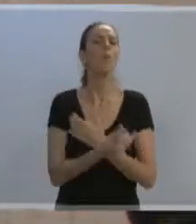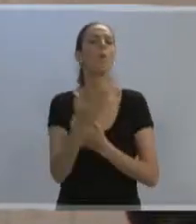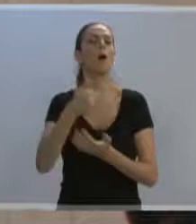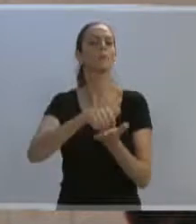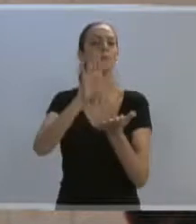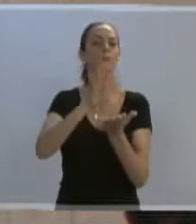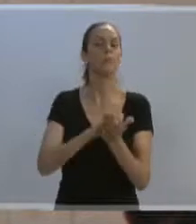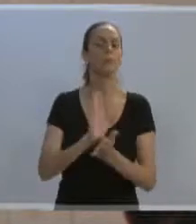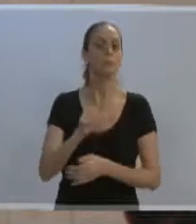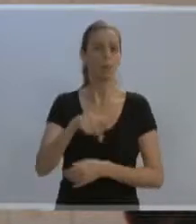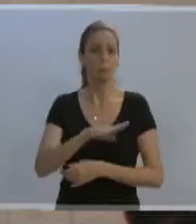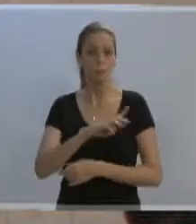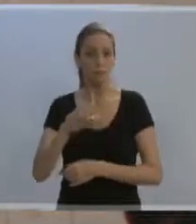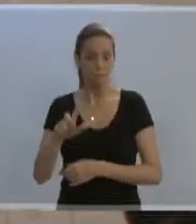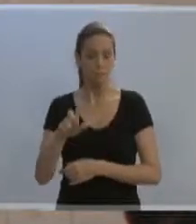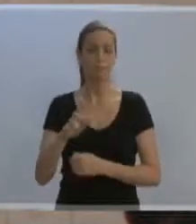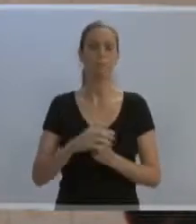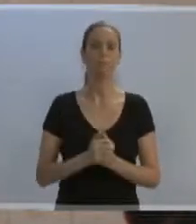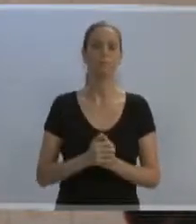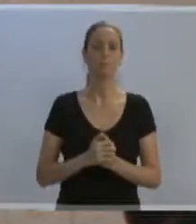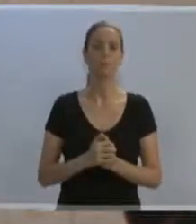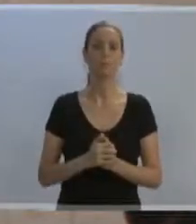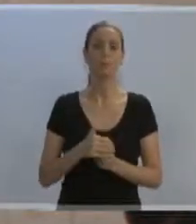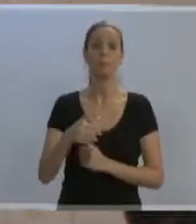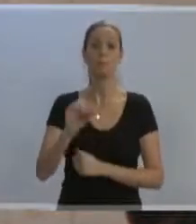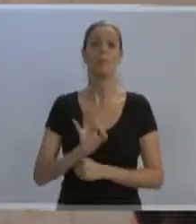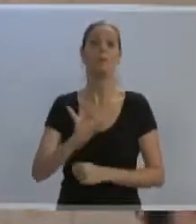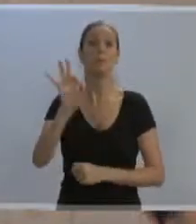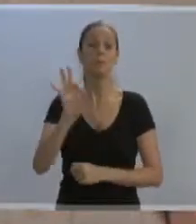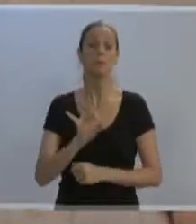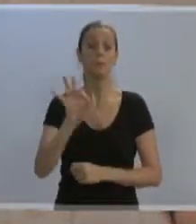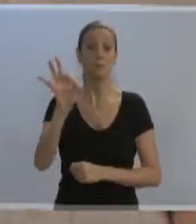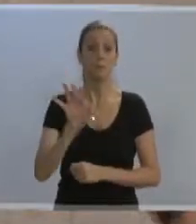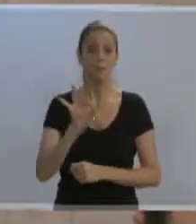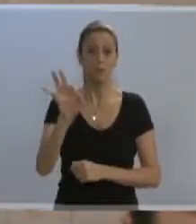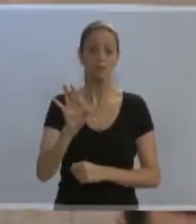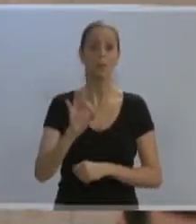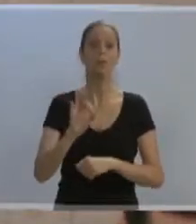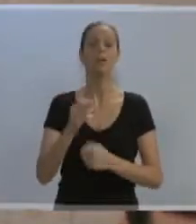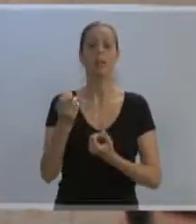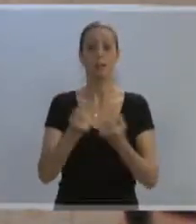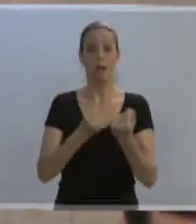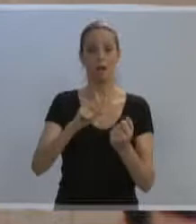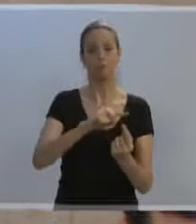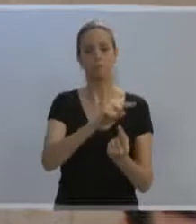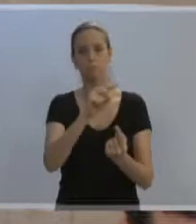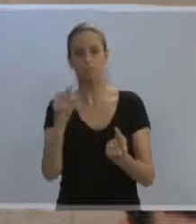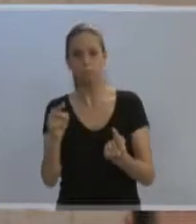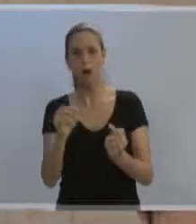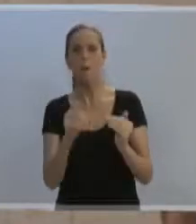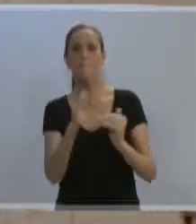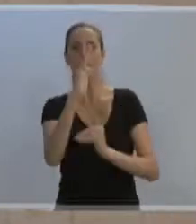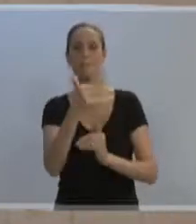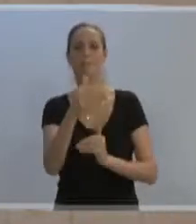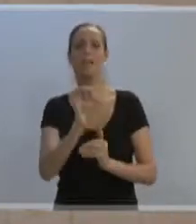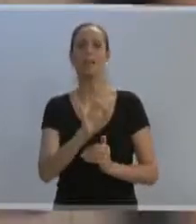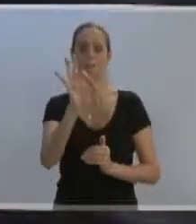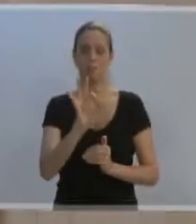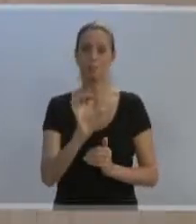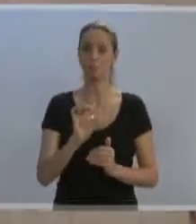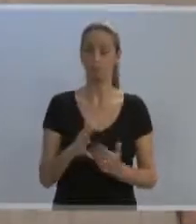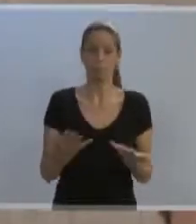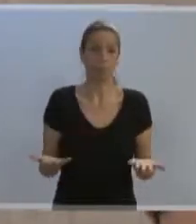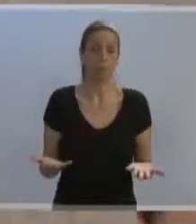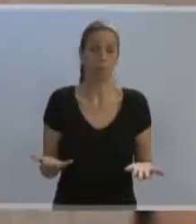nós temos em blumenau com apenas 10 por cento de excesso de velocidade como bem diz com a excelência ninguém faz